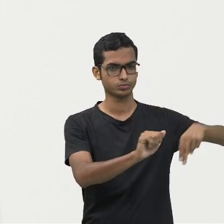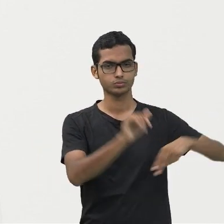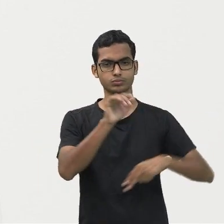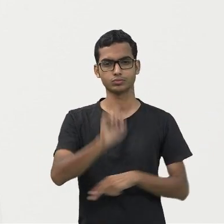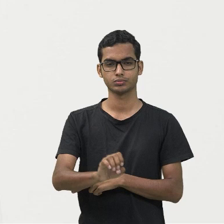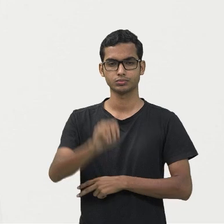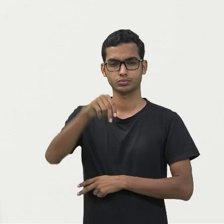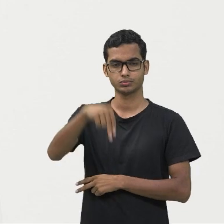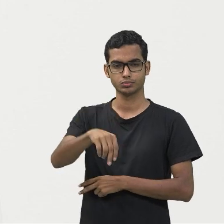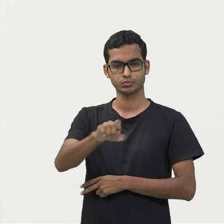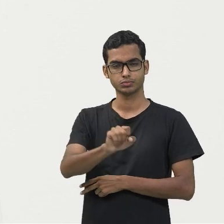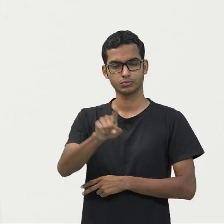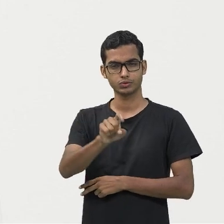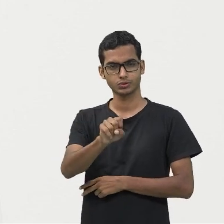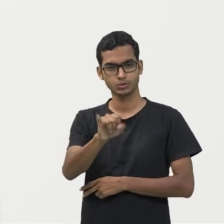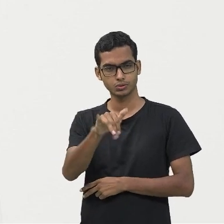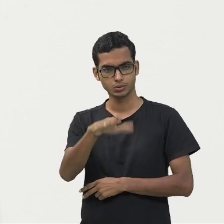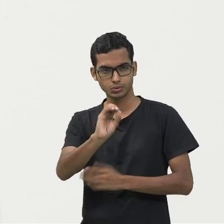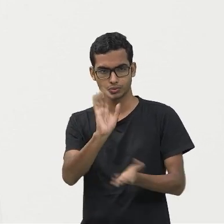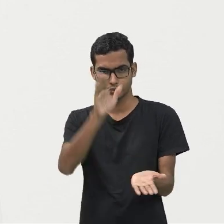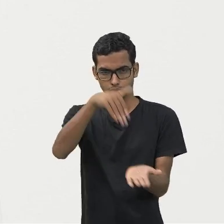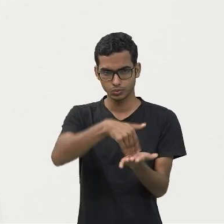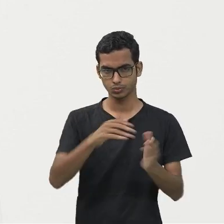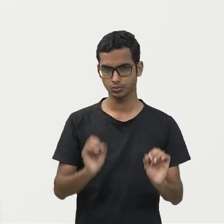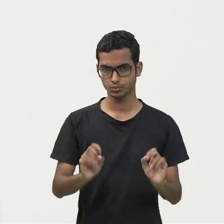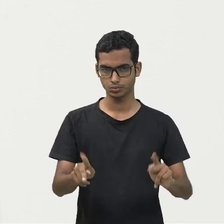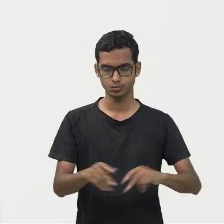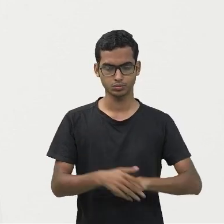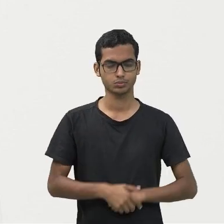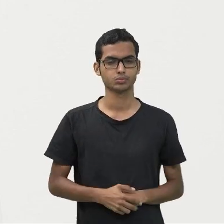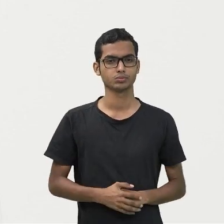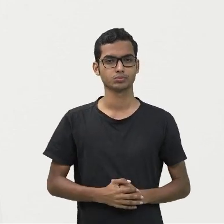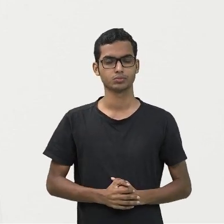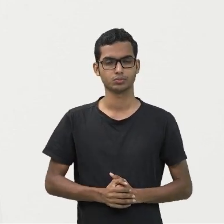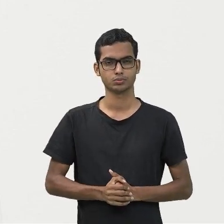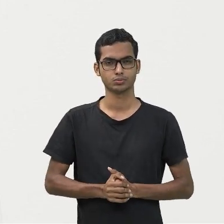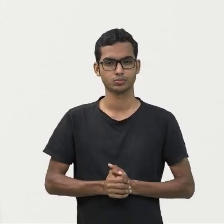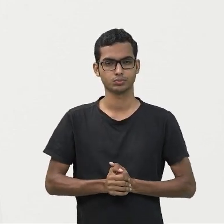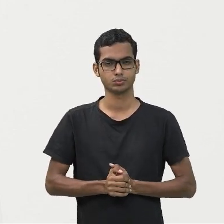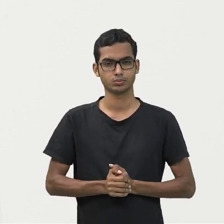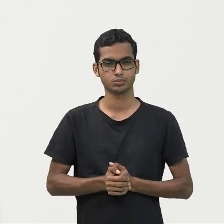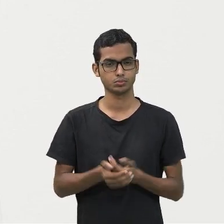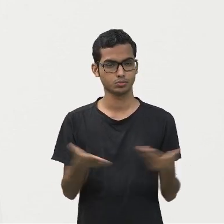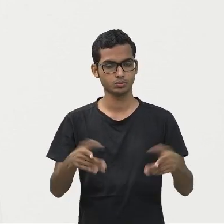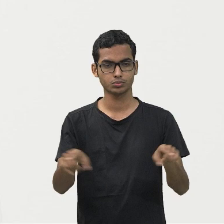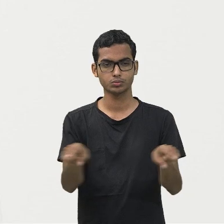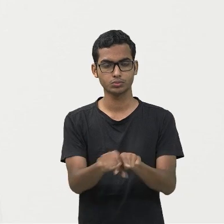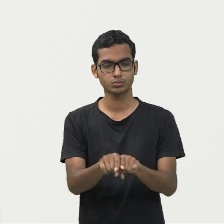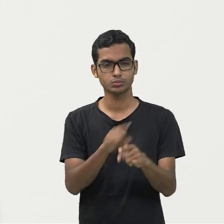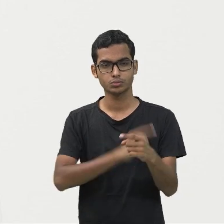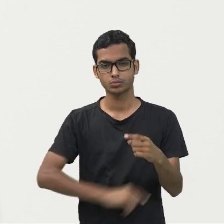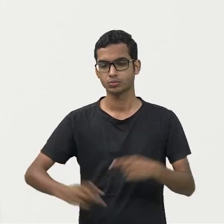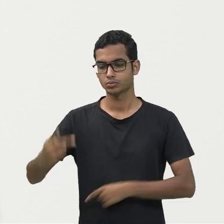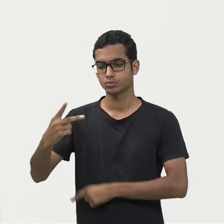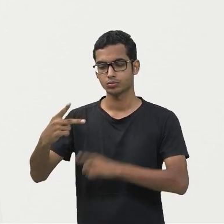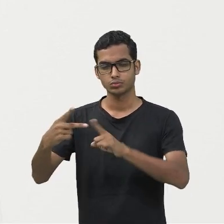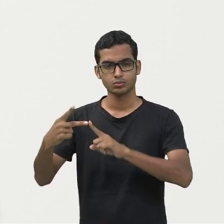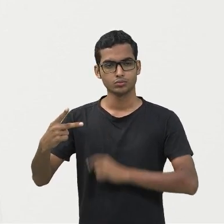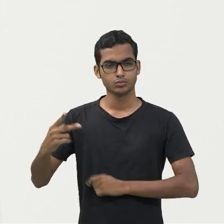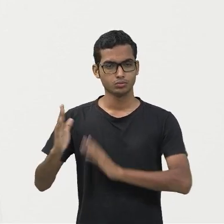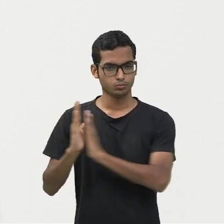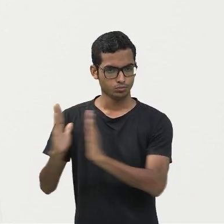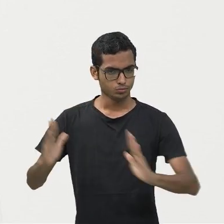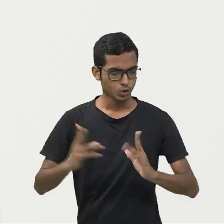será o nosso último termo, ok? E aqui a nossa sequência